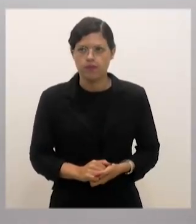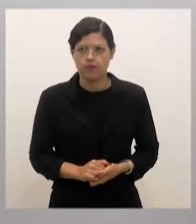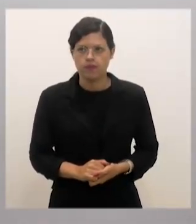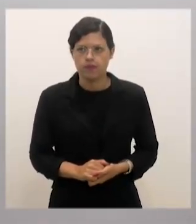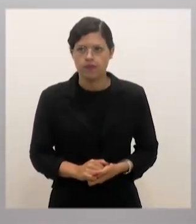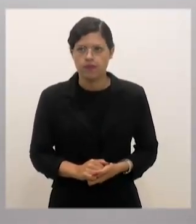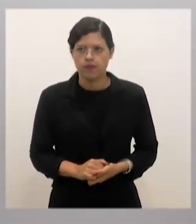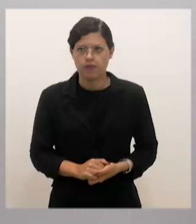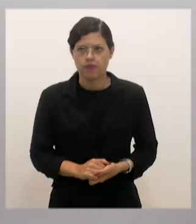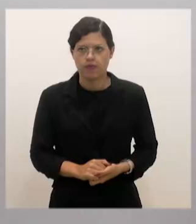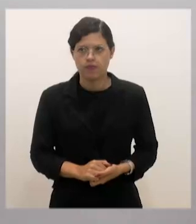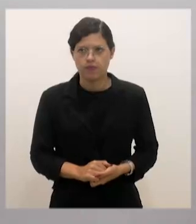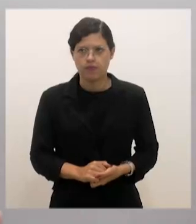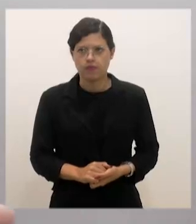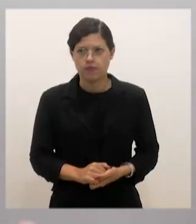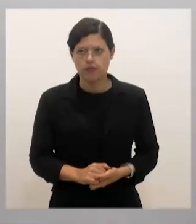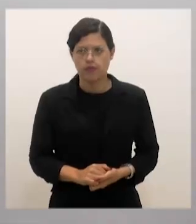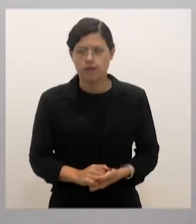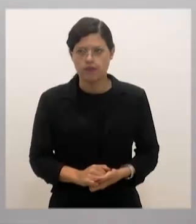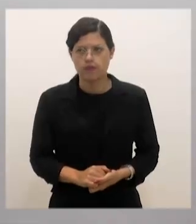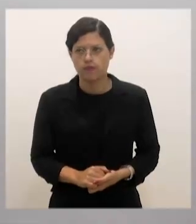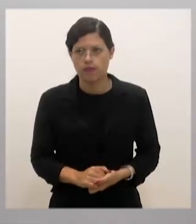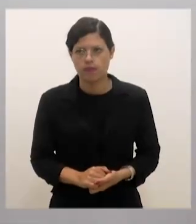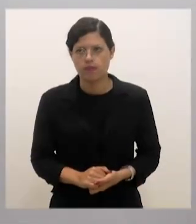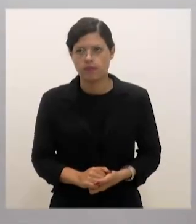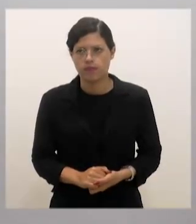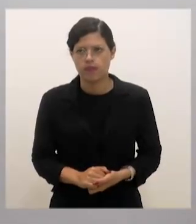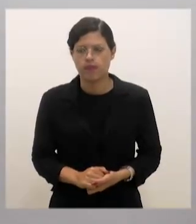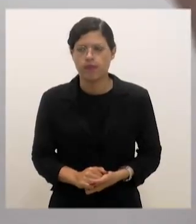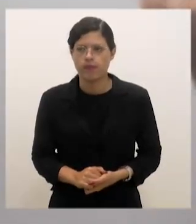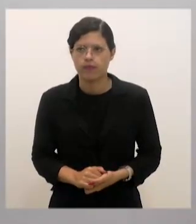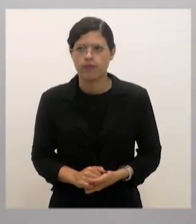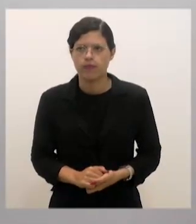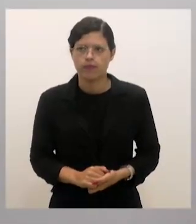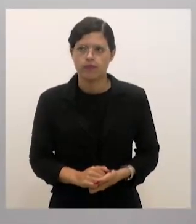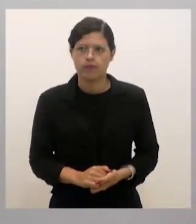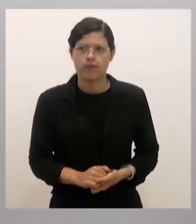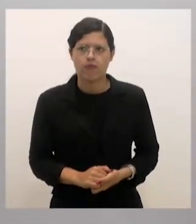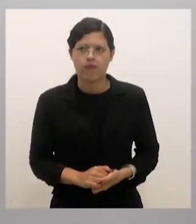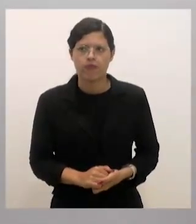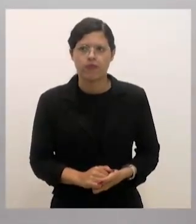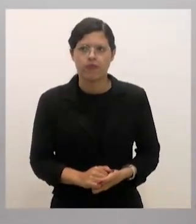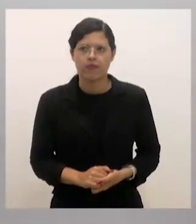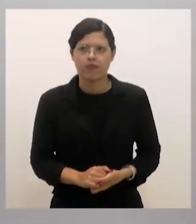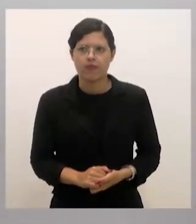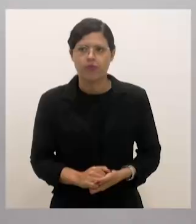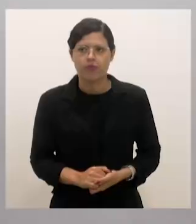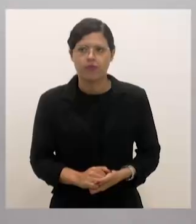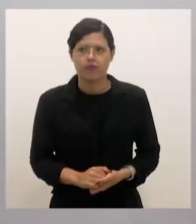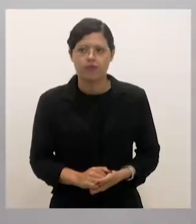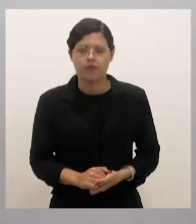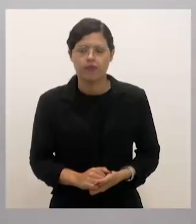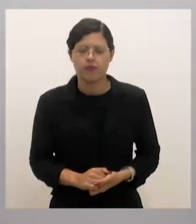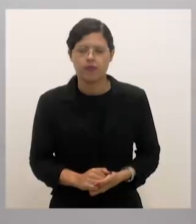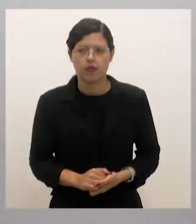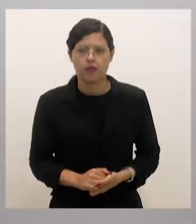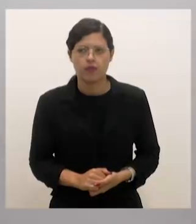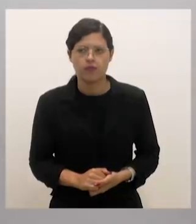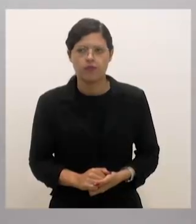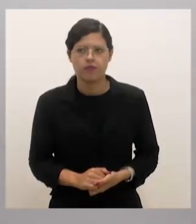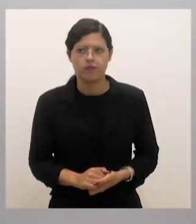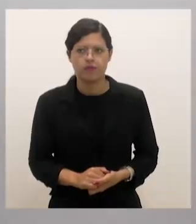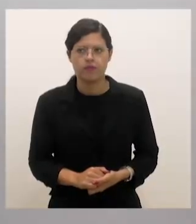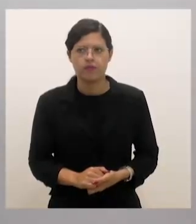Ué, escoimar, retirar, não. Assim, mostra uma certa erudição. Tá. Bom, dito